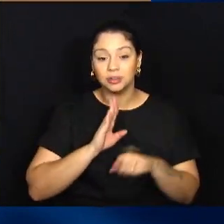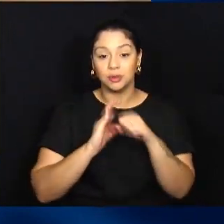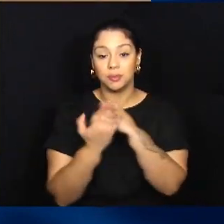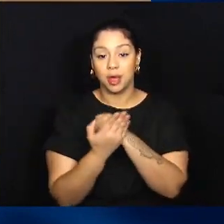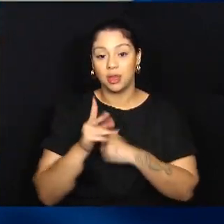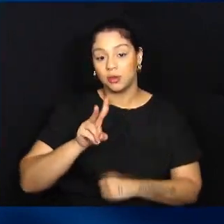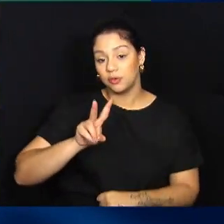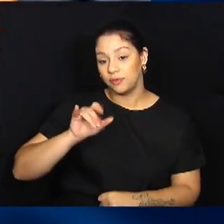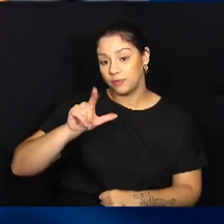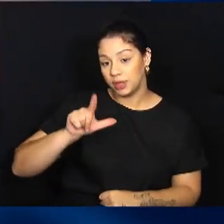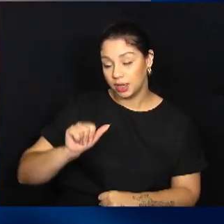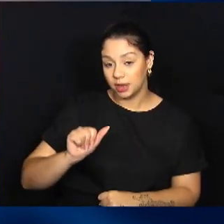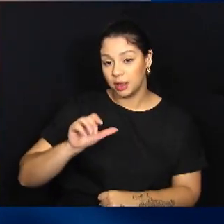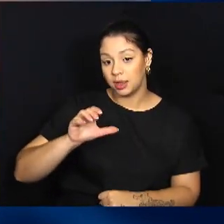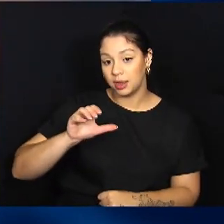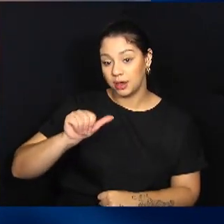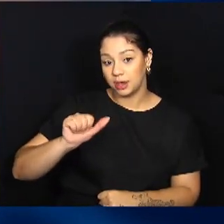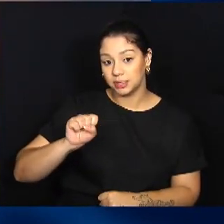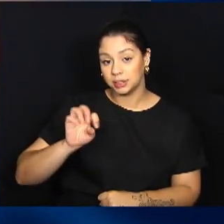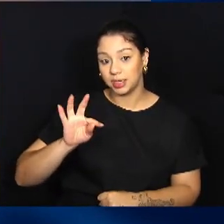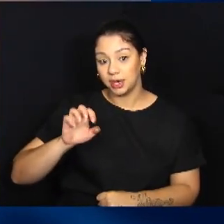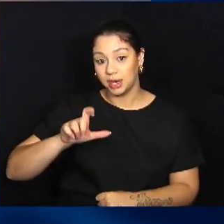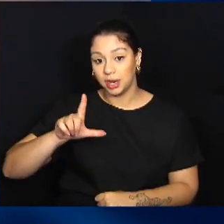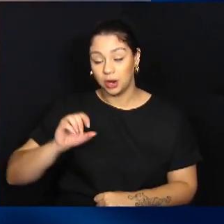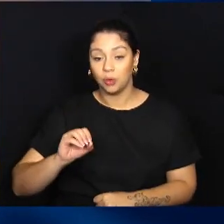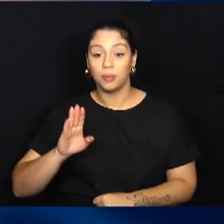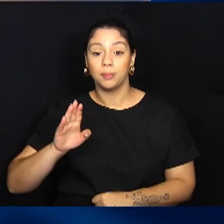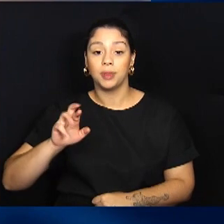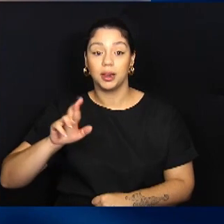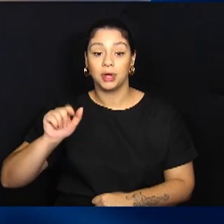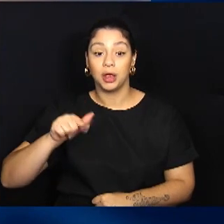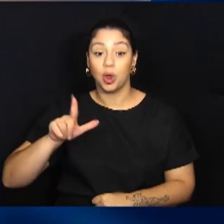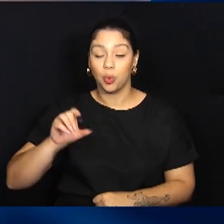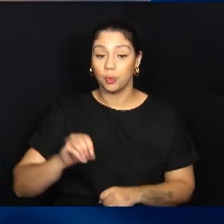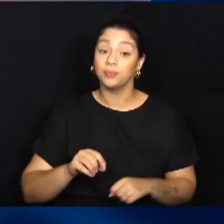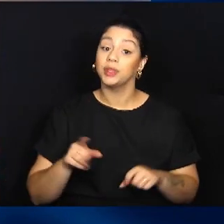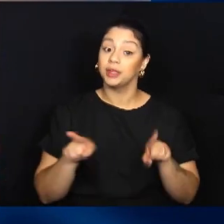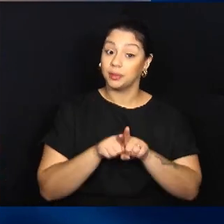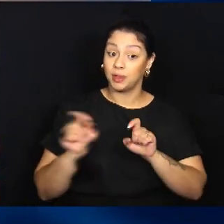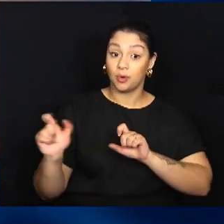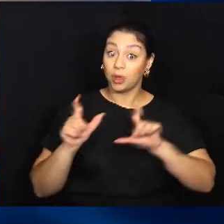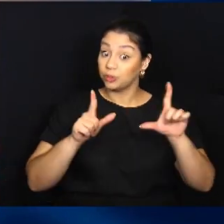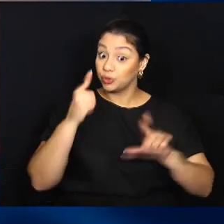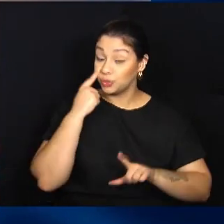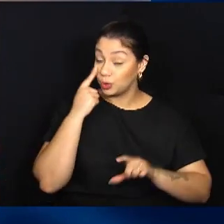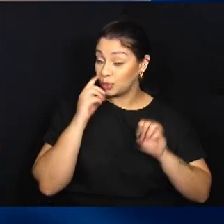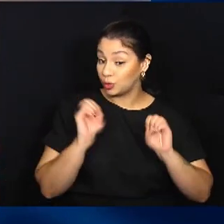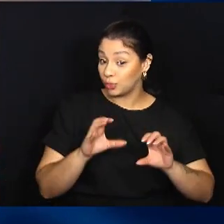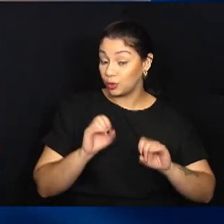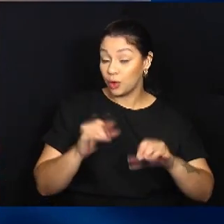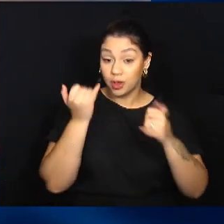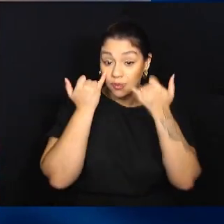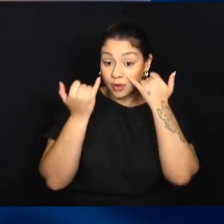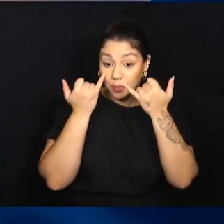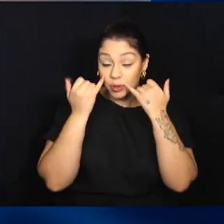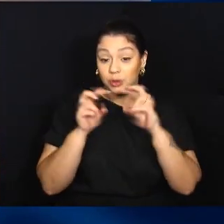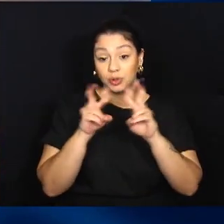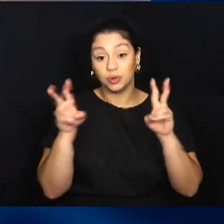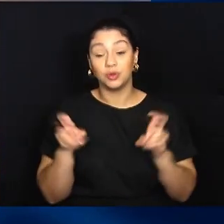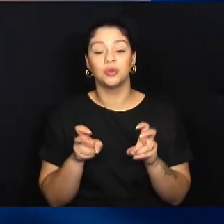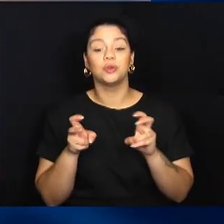Vila Castelo Branco. E o quadro De Olho na Educação traz informações sobre as novas obras de